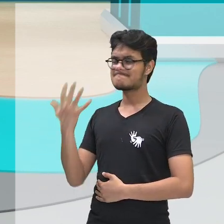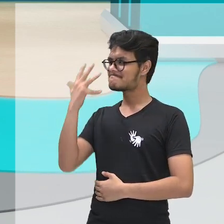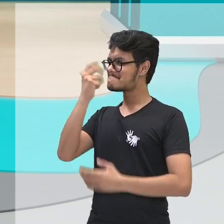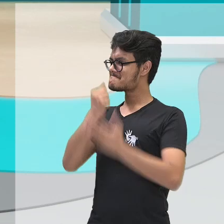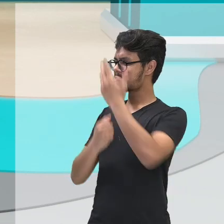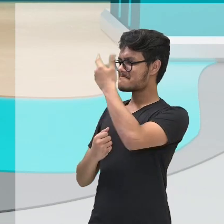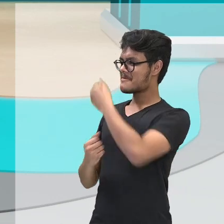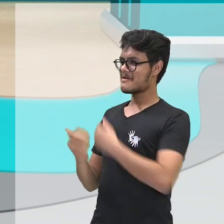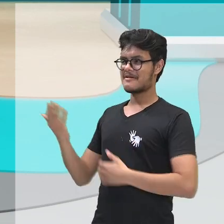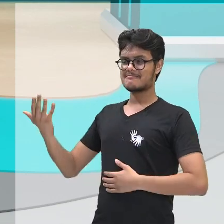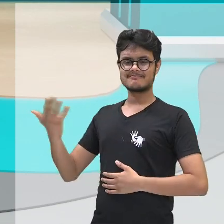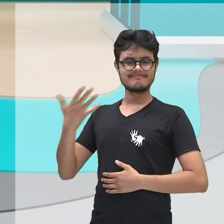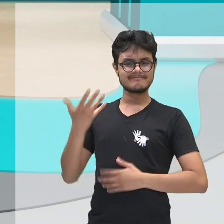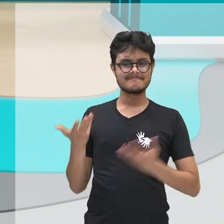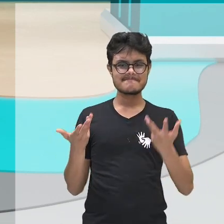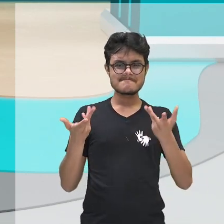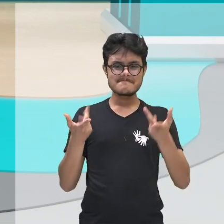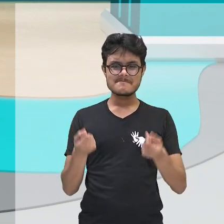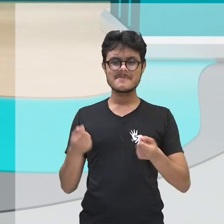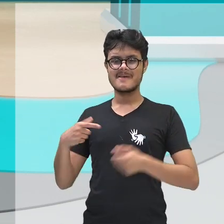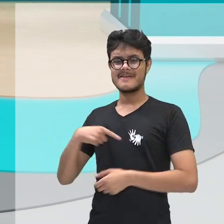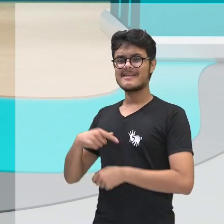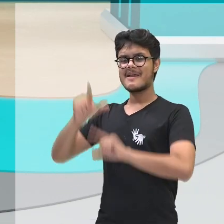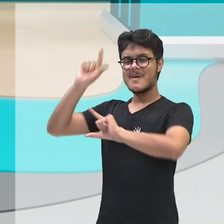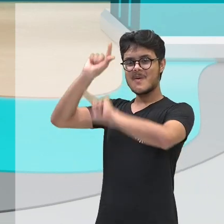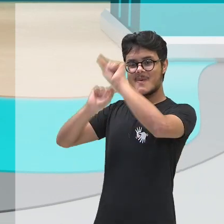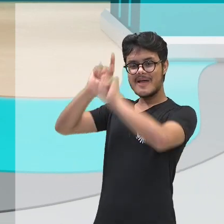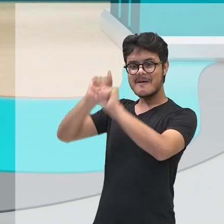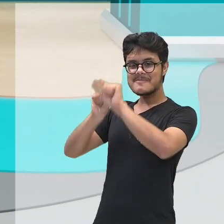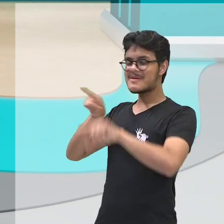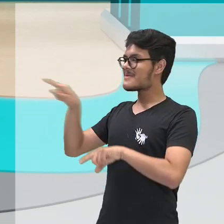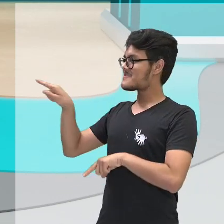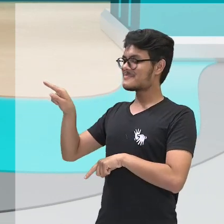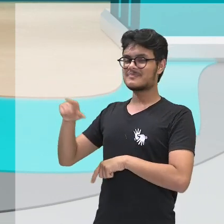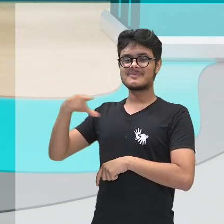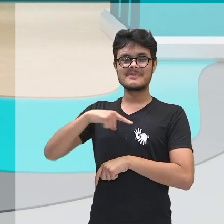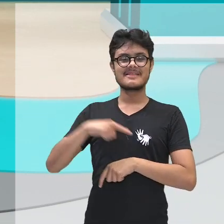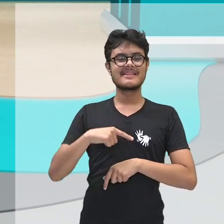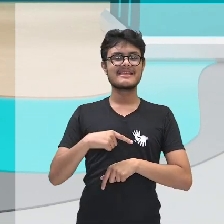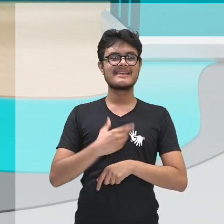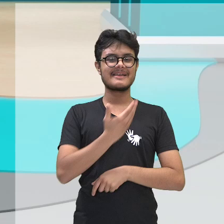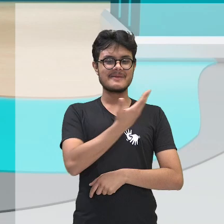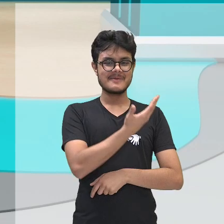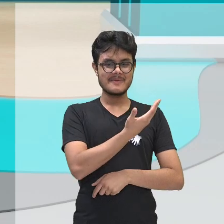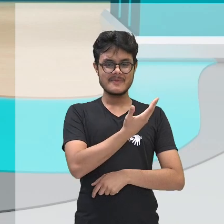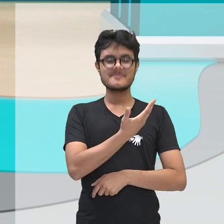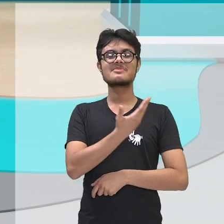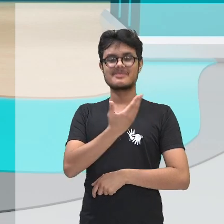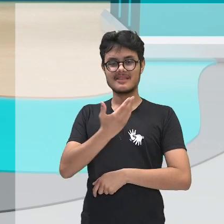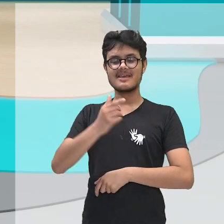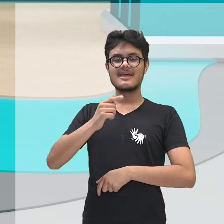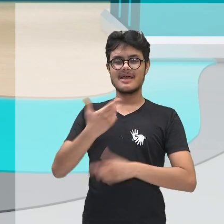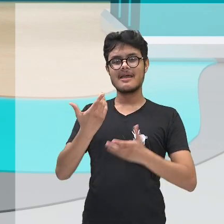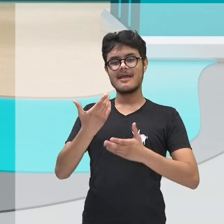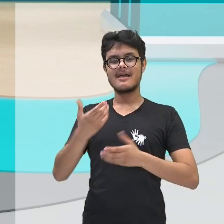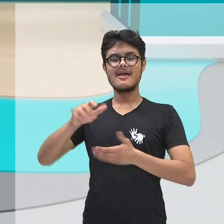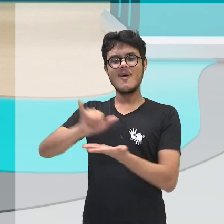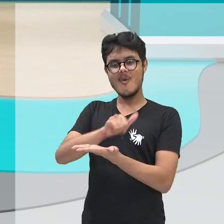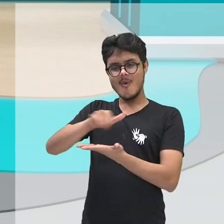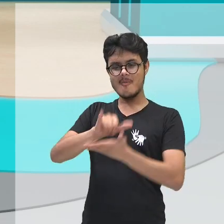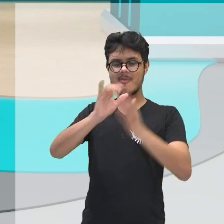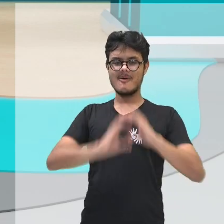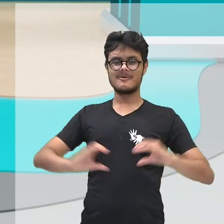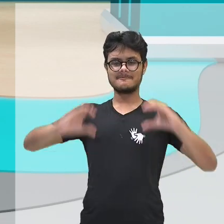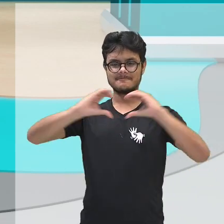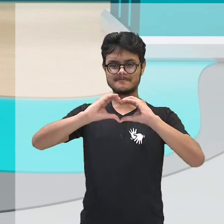bois, certo? Nós estamos vendo aqui o boi caprichoso e mais a seguir o boi garantido. Aí devem ter na sala de vocês.